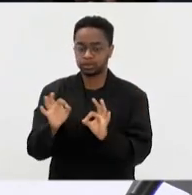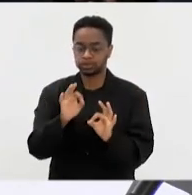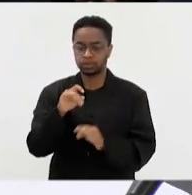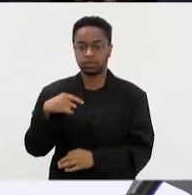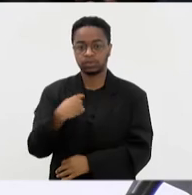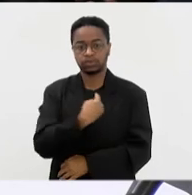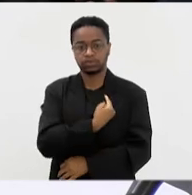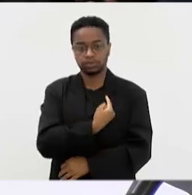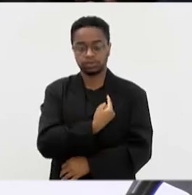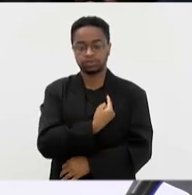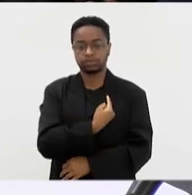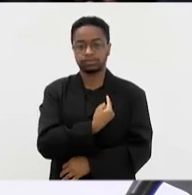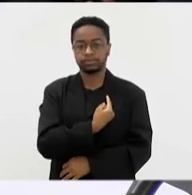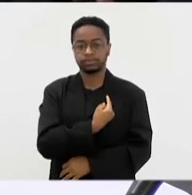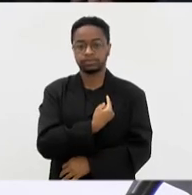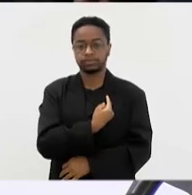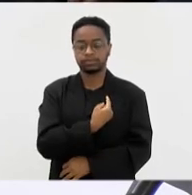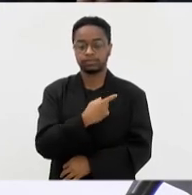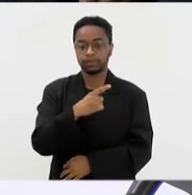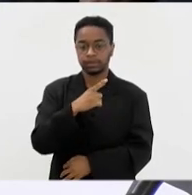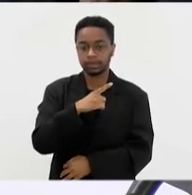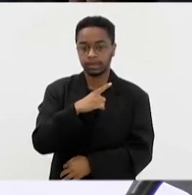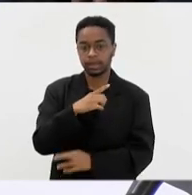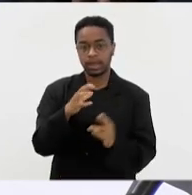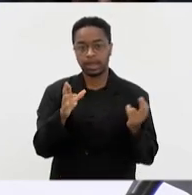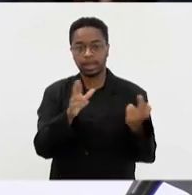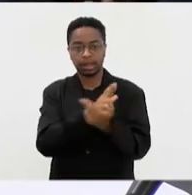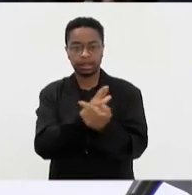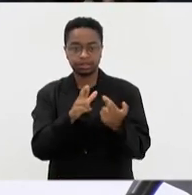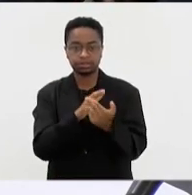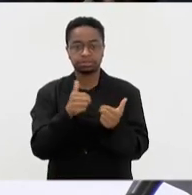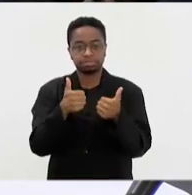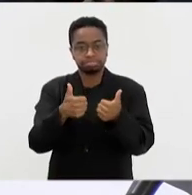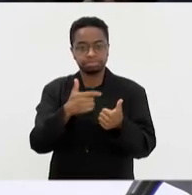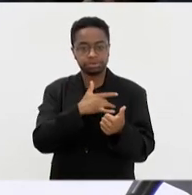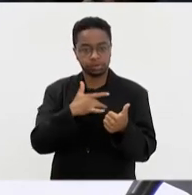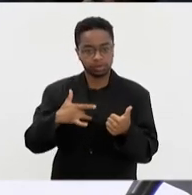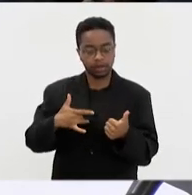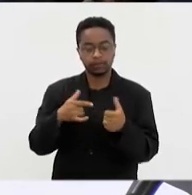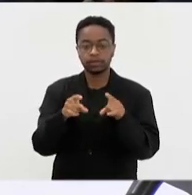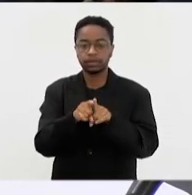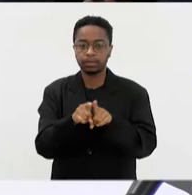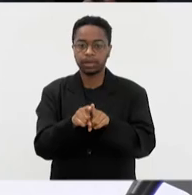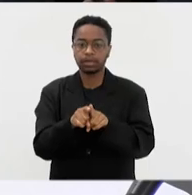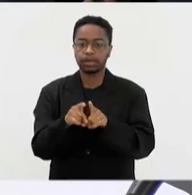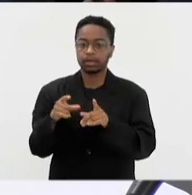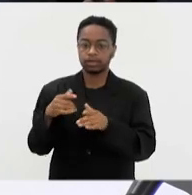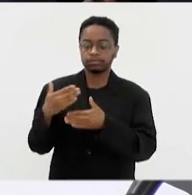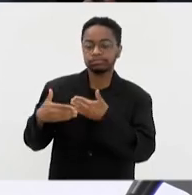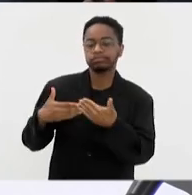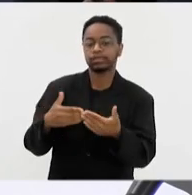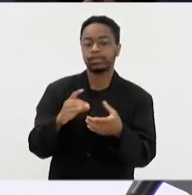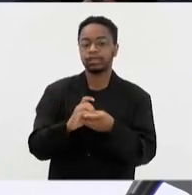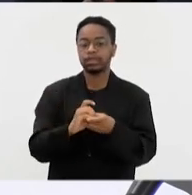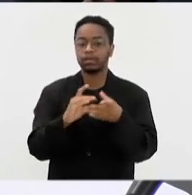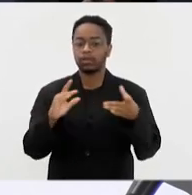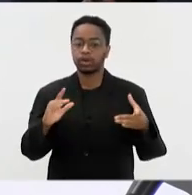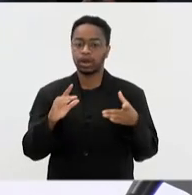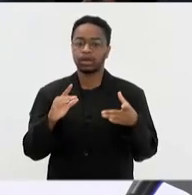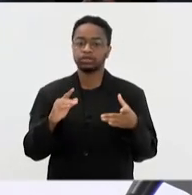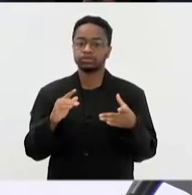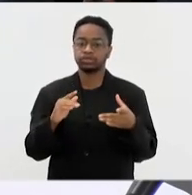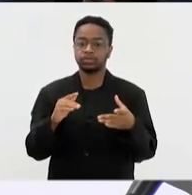gente tenha uma relação sadia e que o processo democrático não